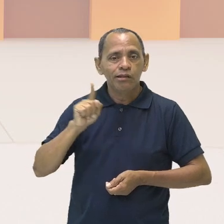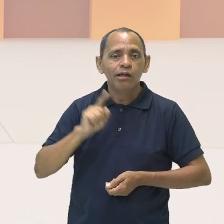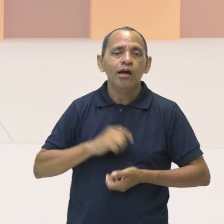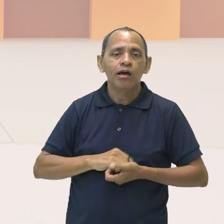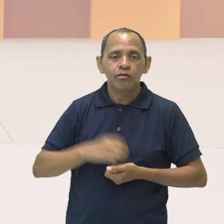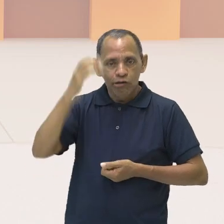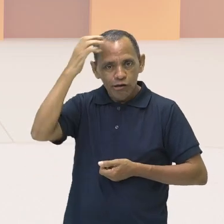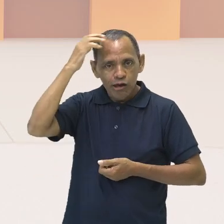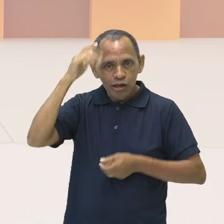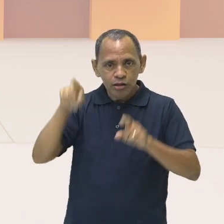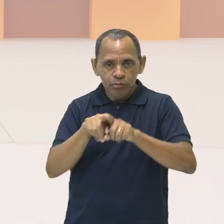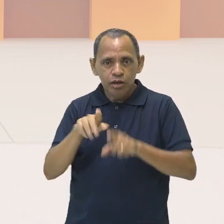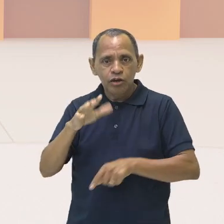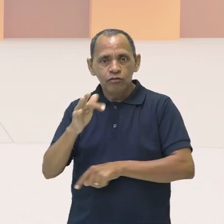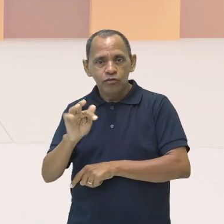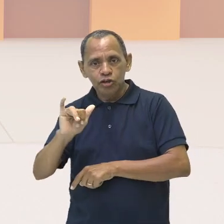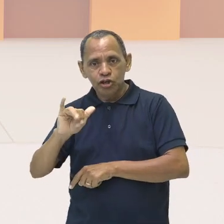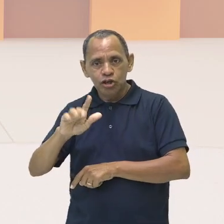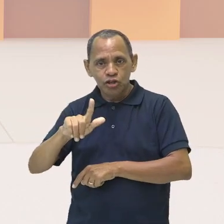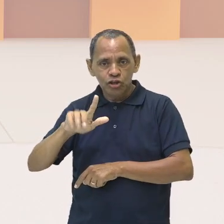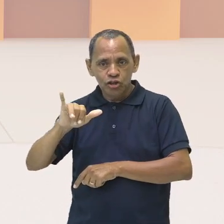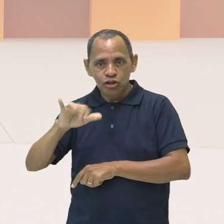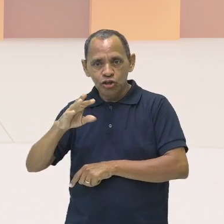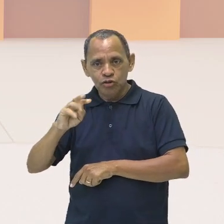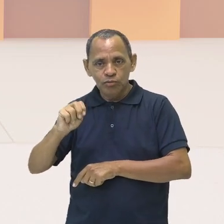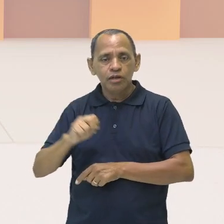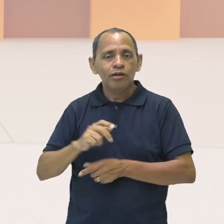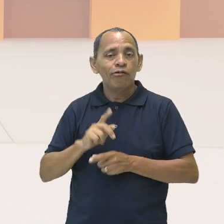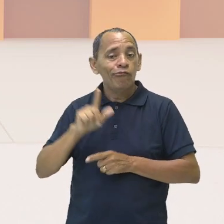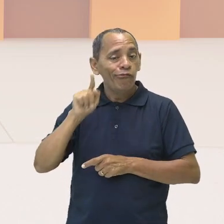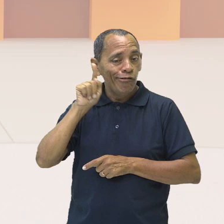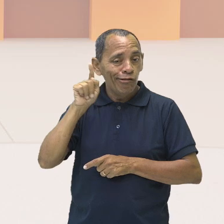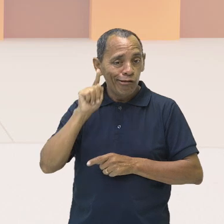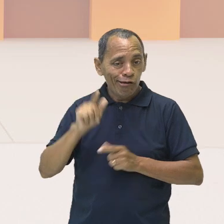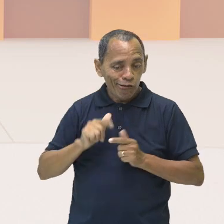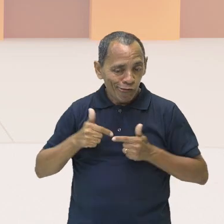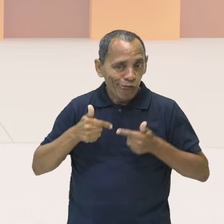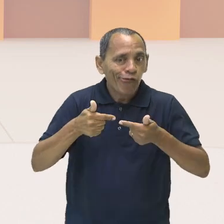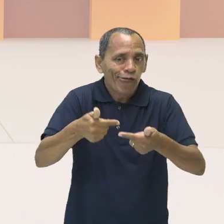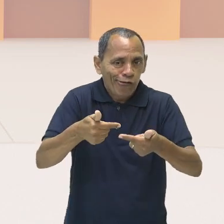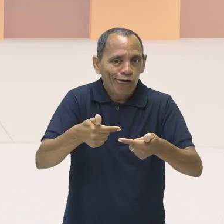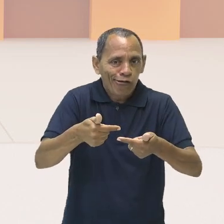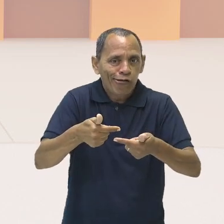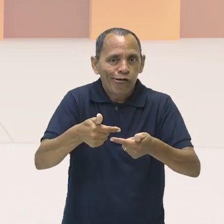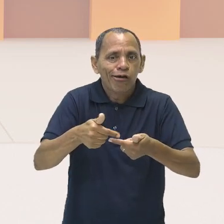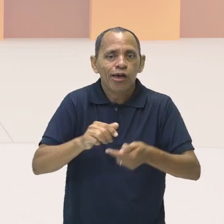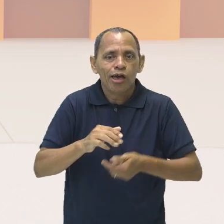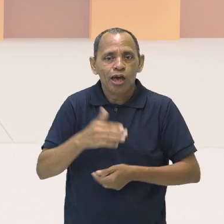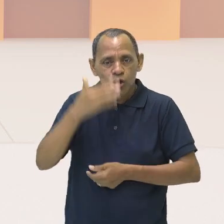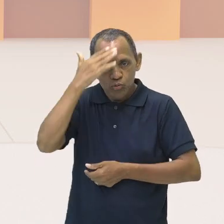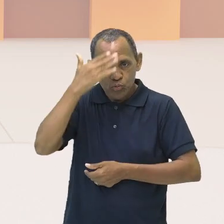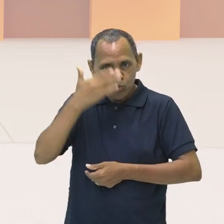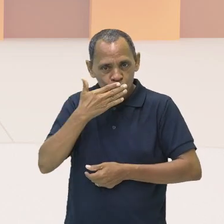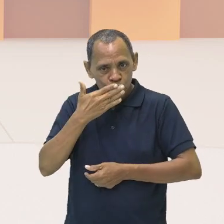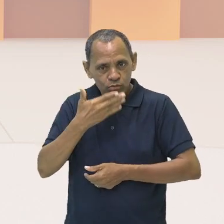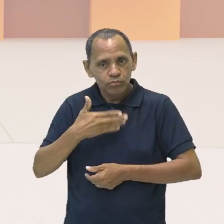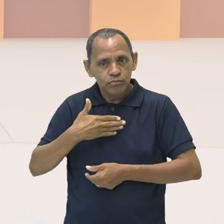participar de uma guerra contra os muçulmanos. E durante este conflito,